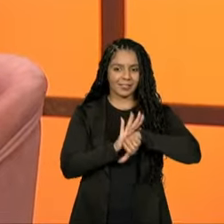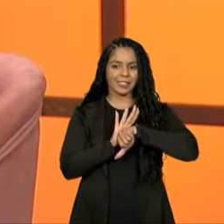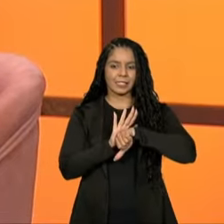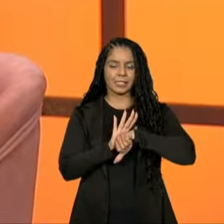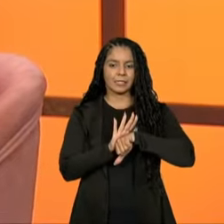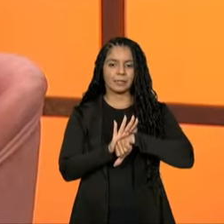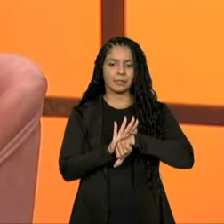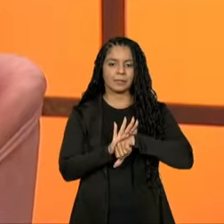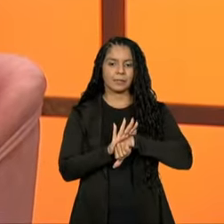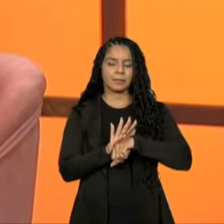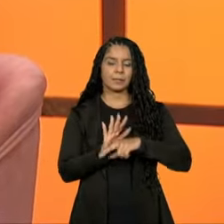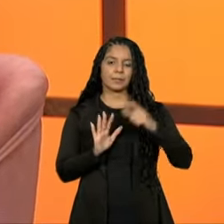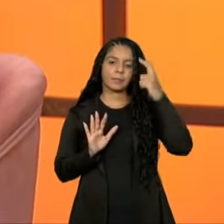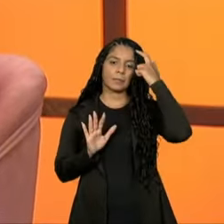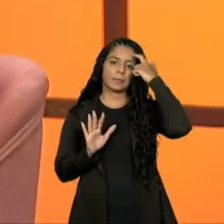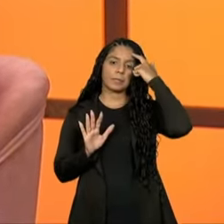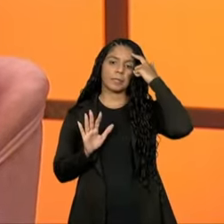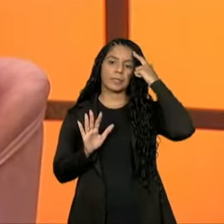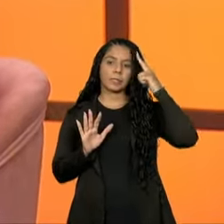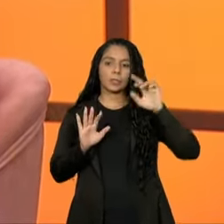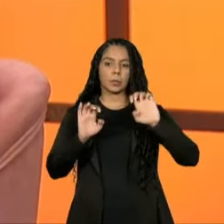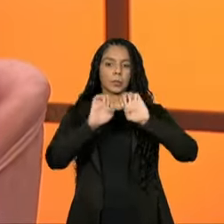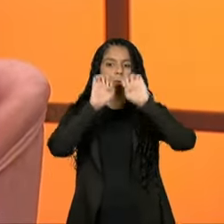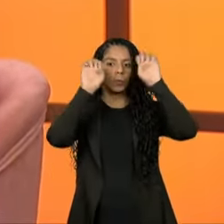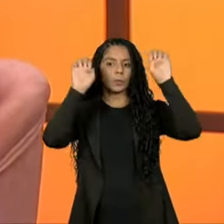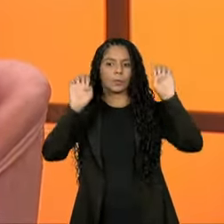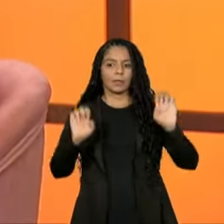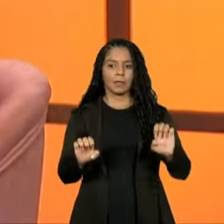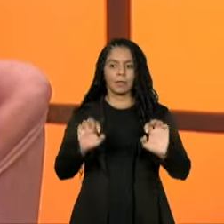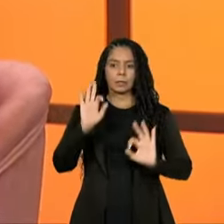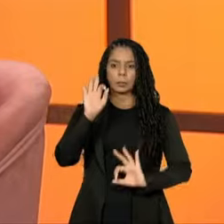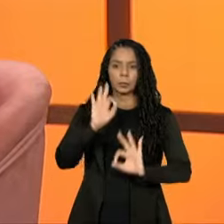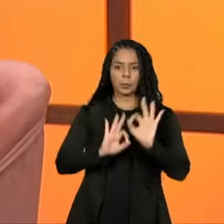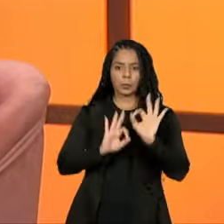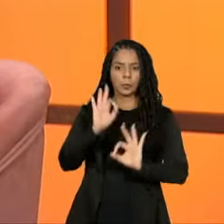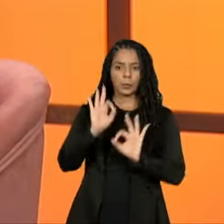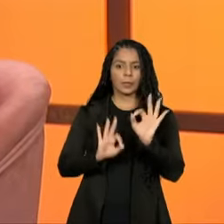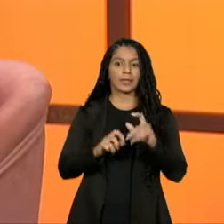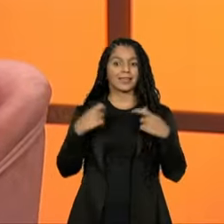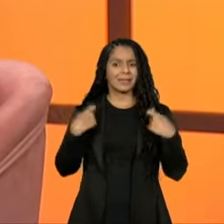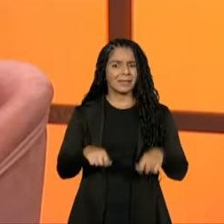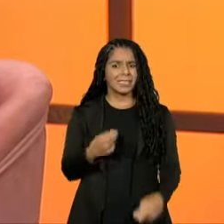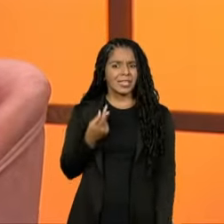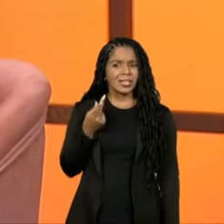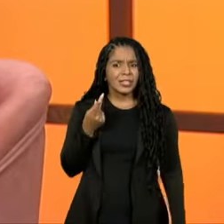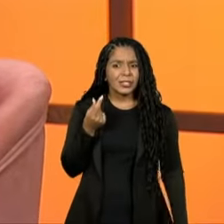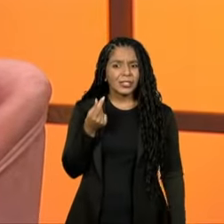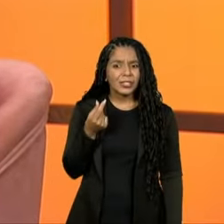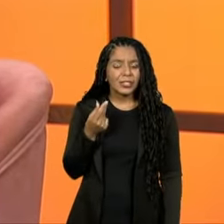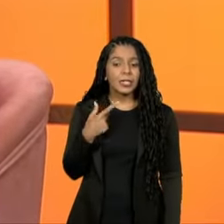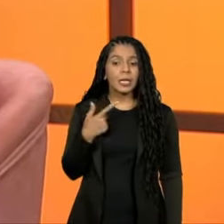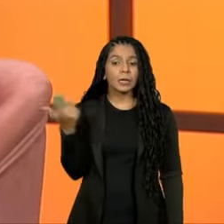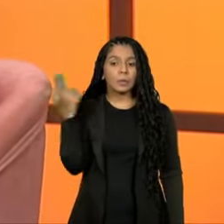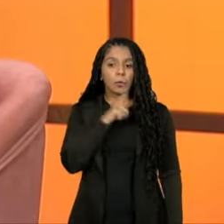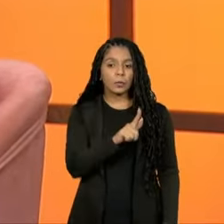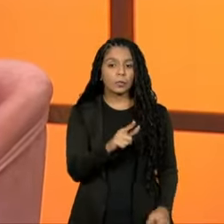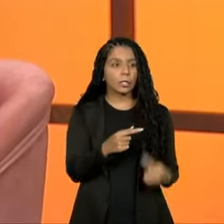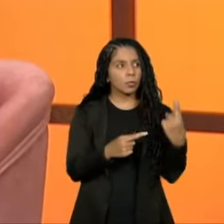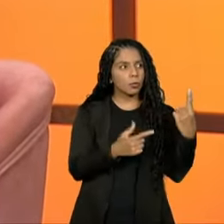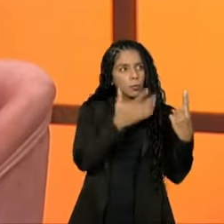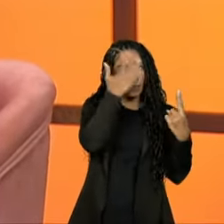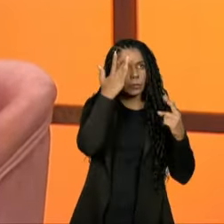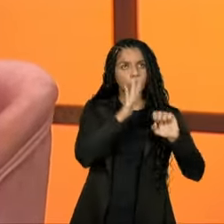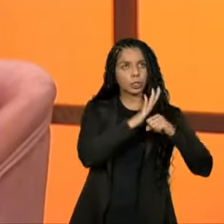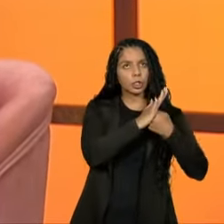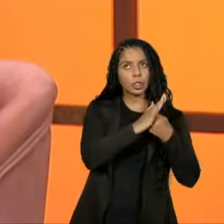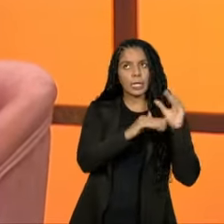esse, né, que estrutura que se montou e que precisa de uma dinheirama e de pontas para um desliga a